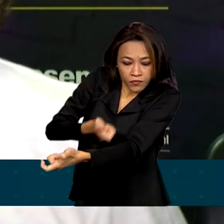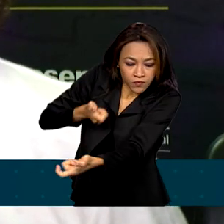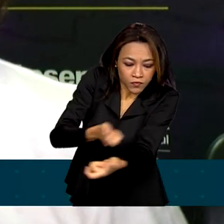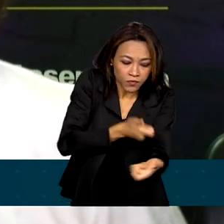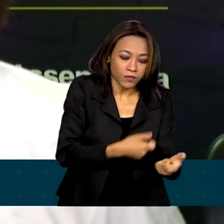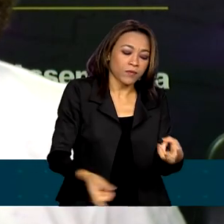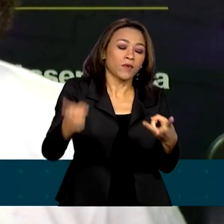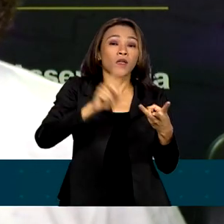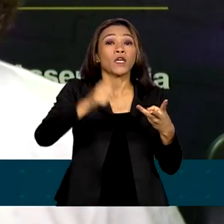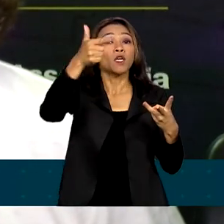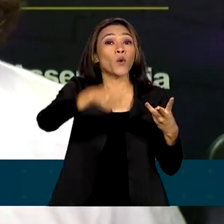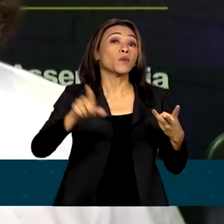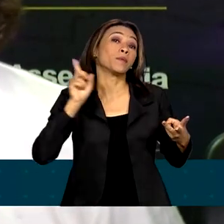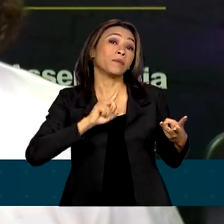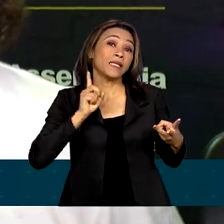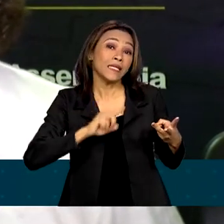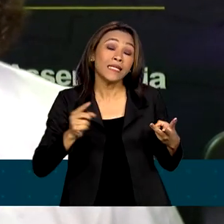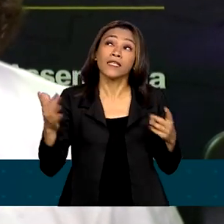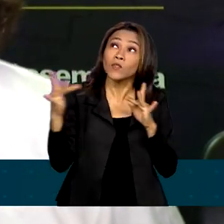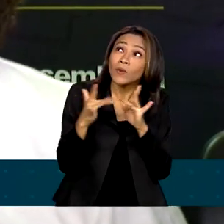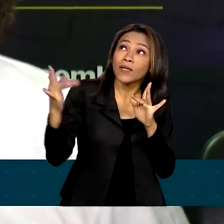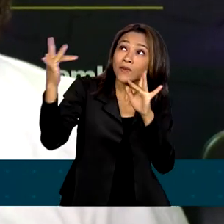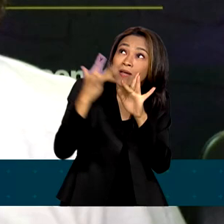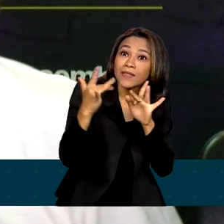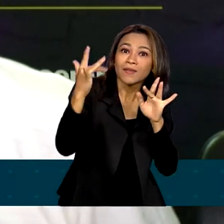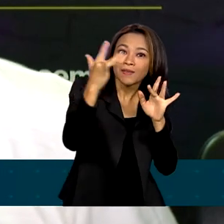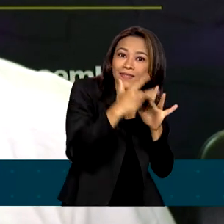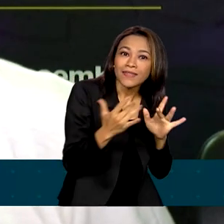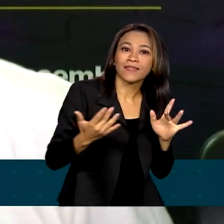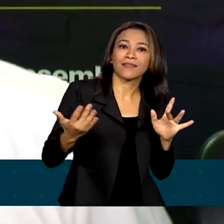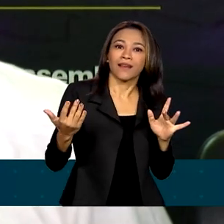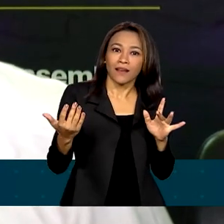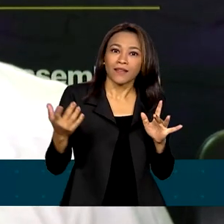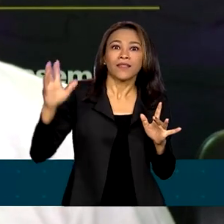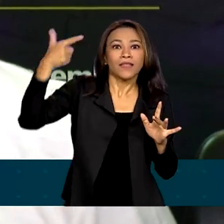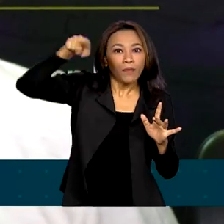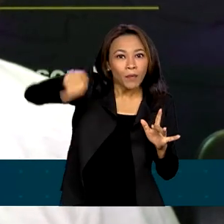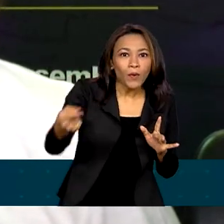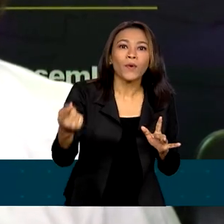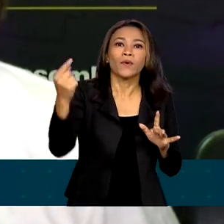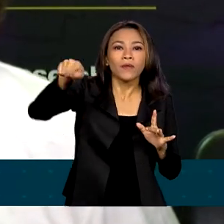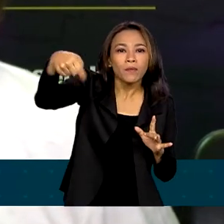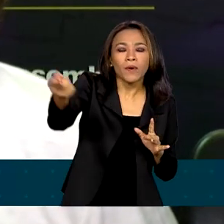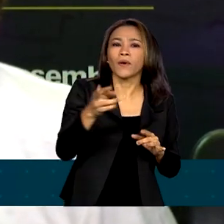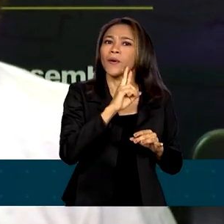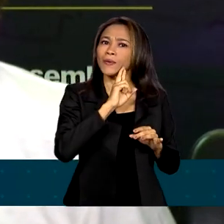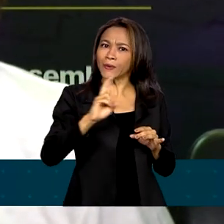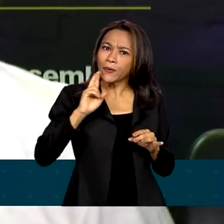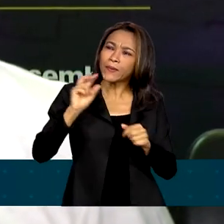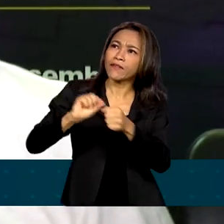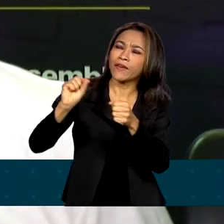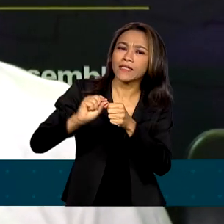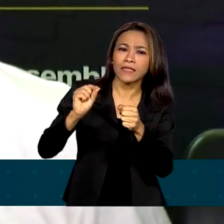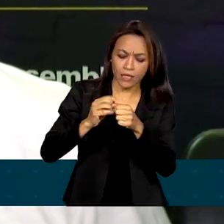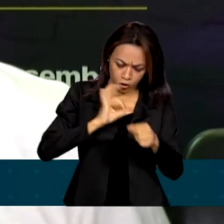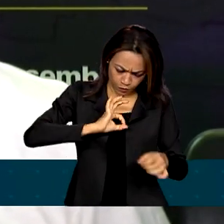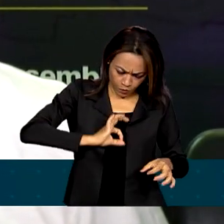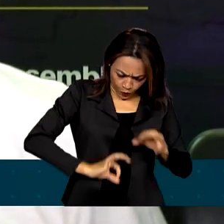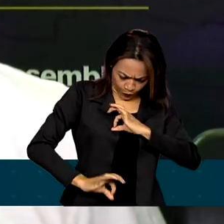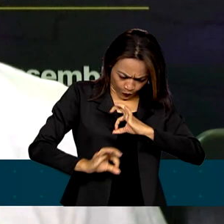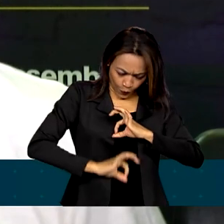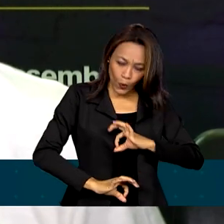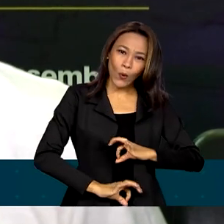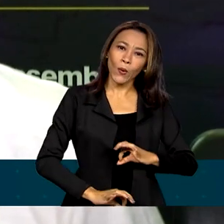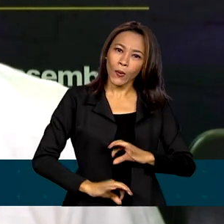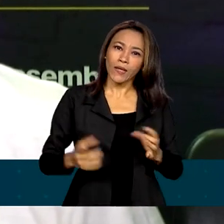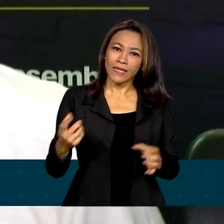acaba fazendo todo o acabamento dos tecidos, o fio. Entrou Rondônia fazendo os botões com as sementes para não